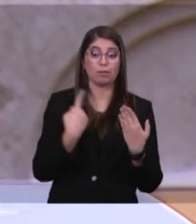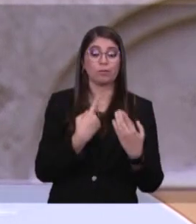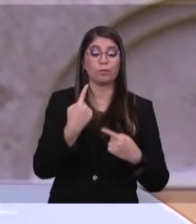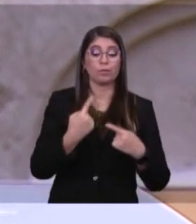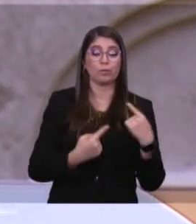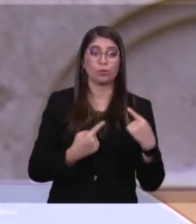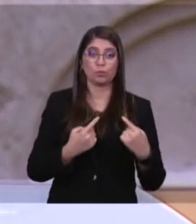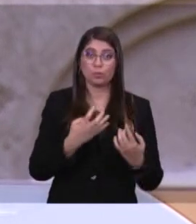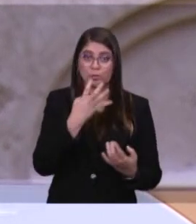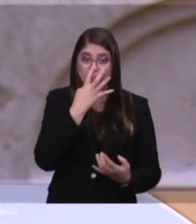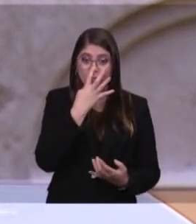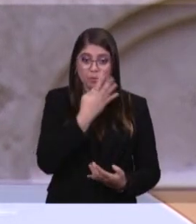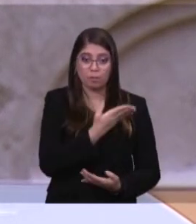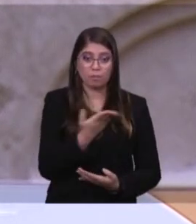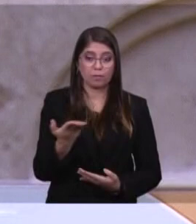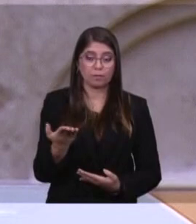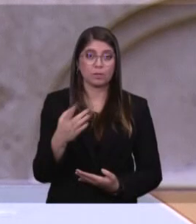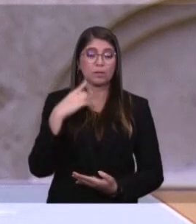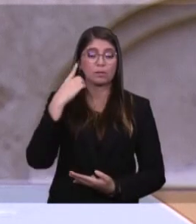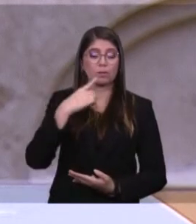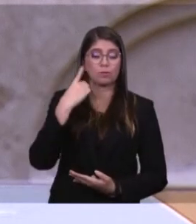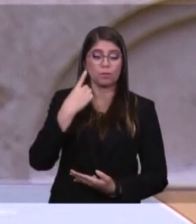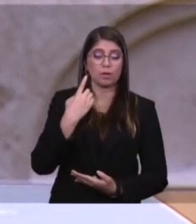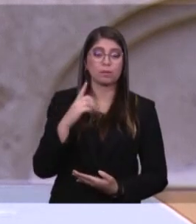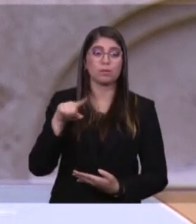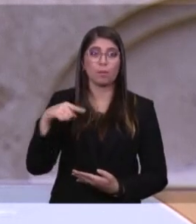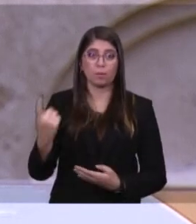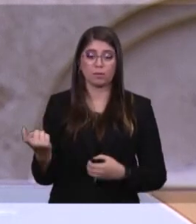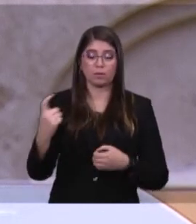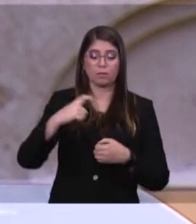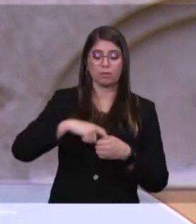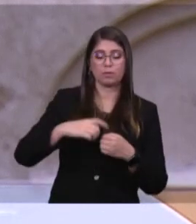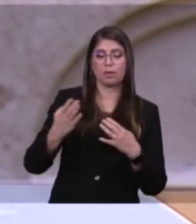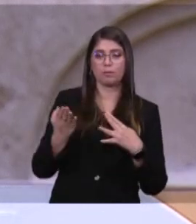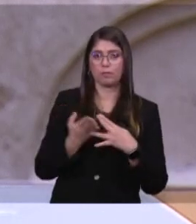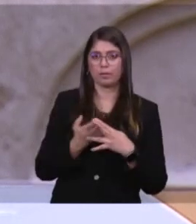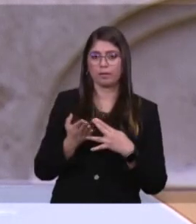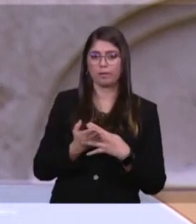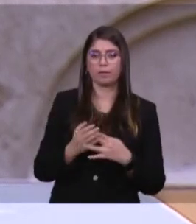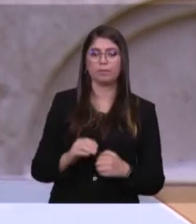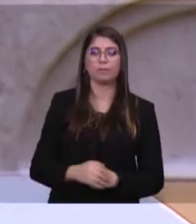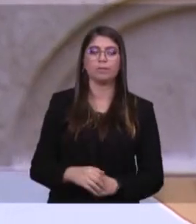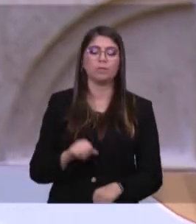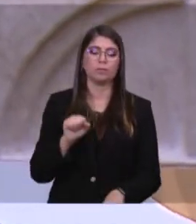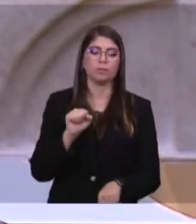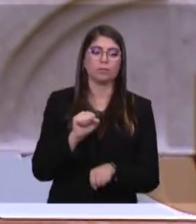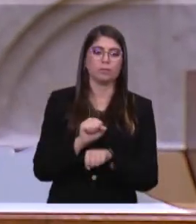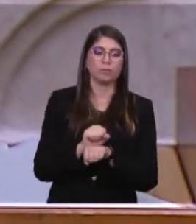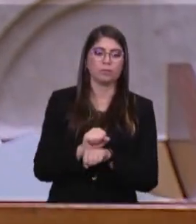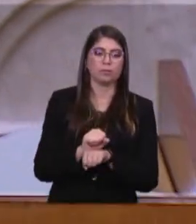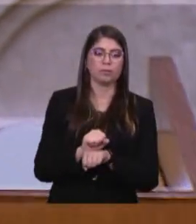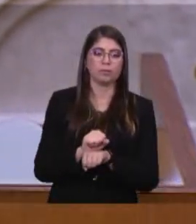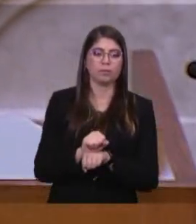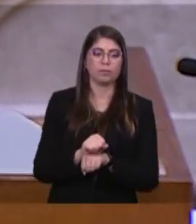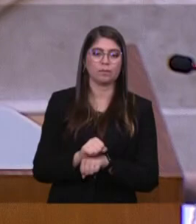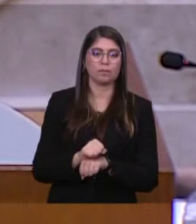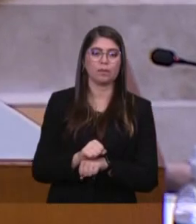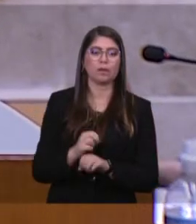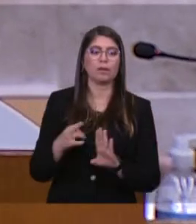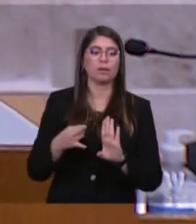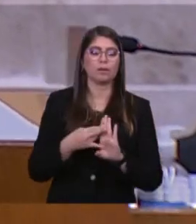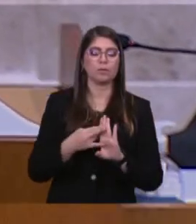gostaria de ouvir os ilustres advogados, assim que retornarmos do intervalo. Suspendo a sessão pelo prazo